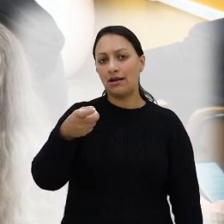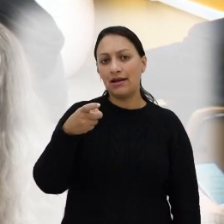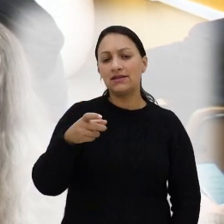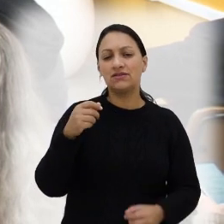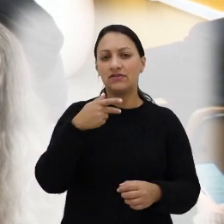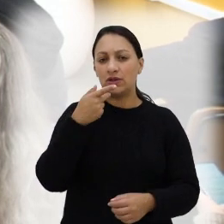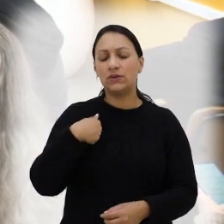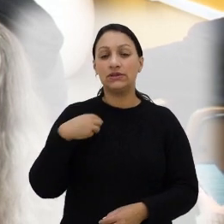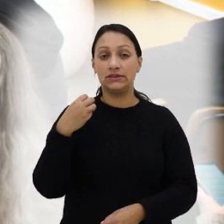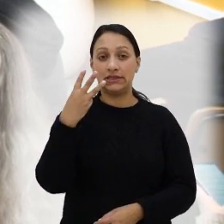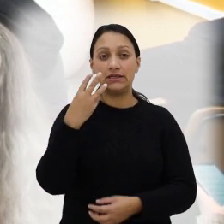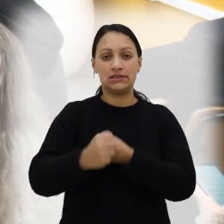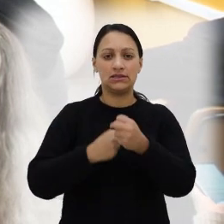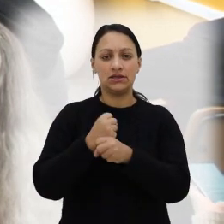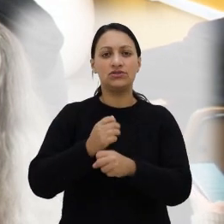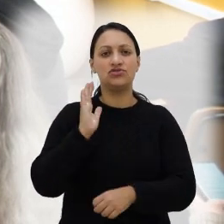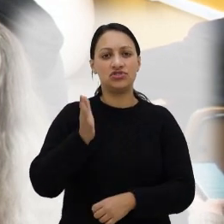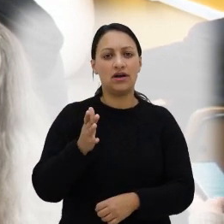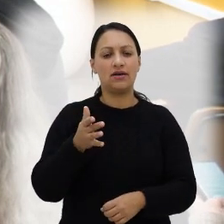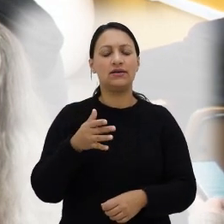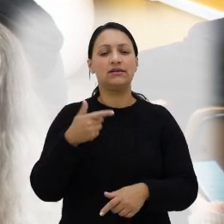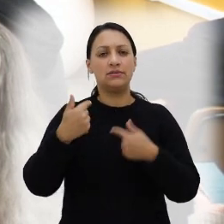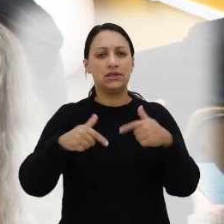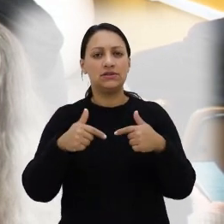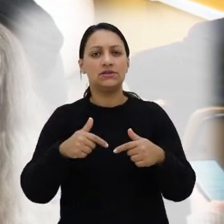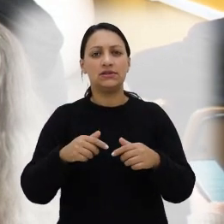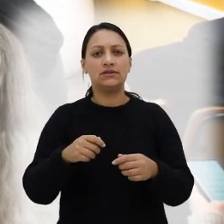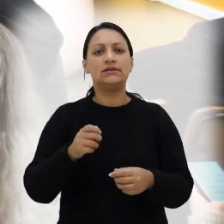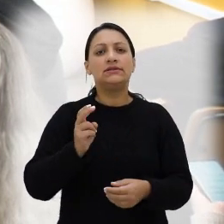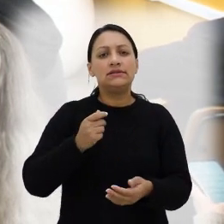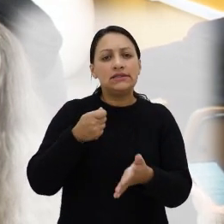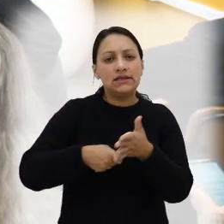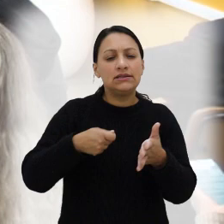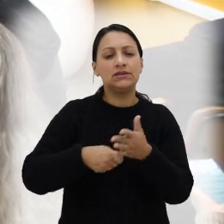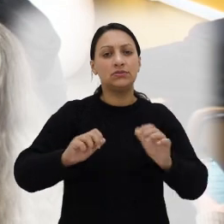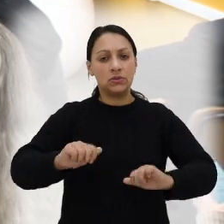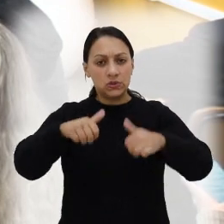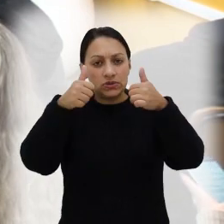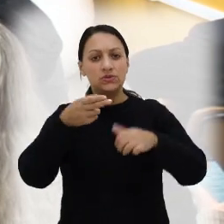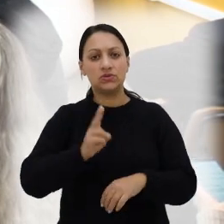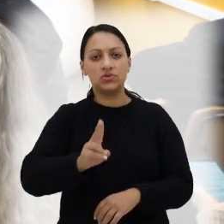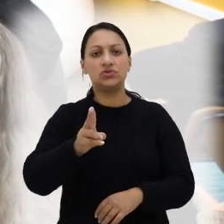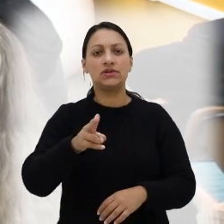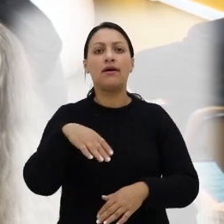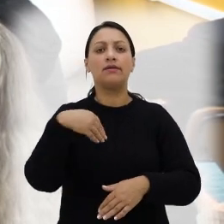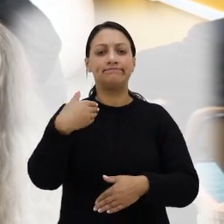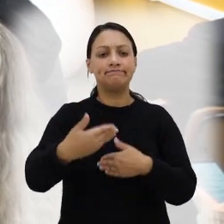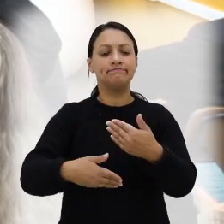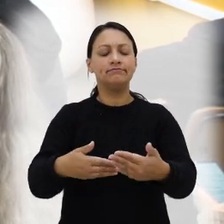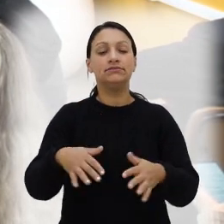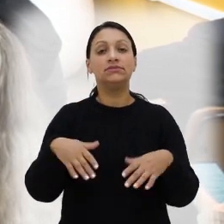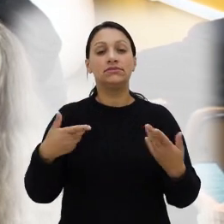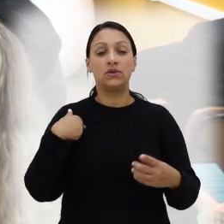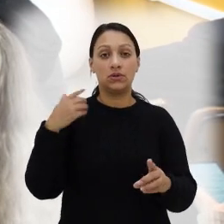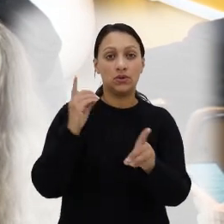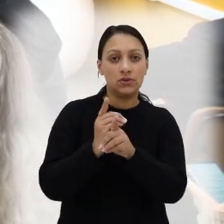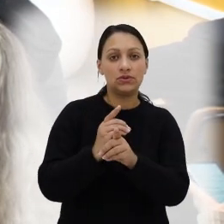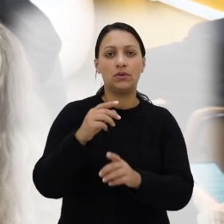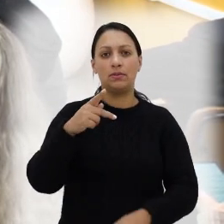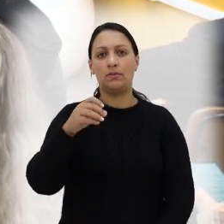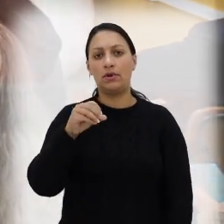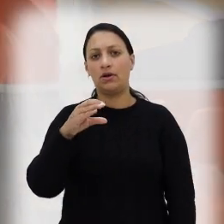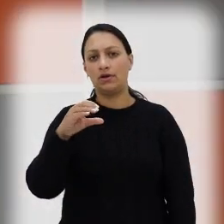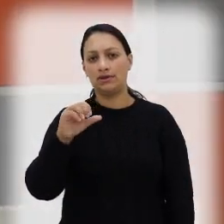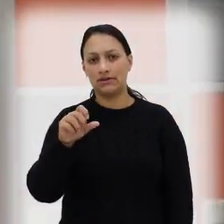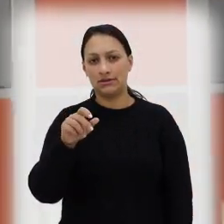né? A gente já está tentando implementar melhorias contínuas a cada ano, e a gente trouxe esse encontro de POCs